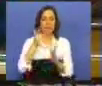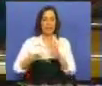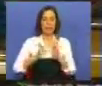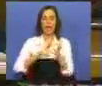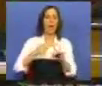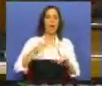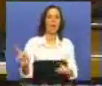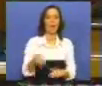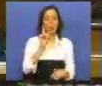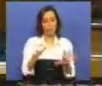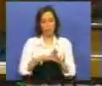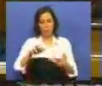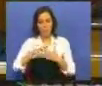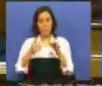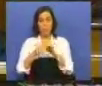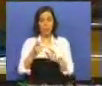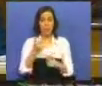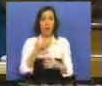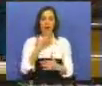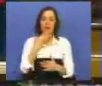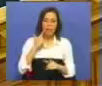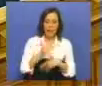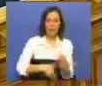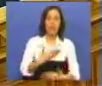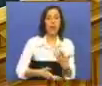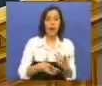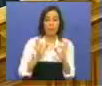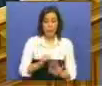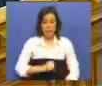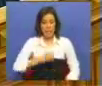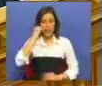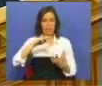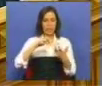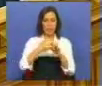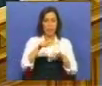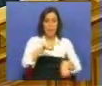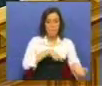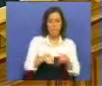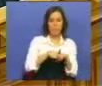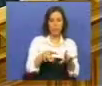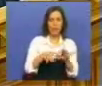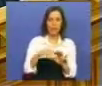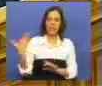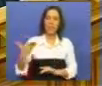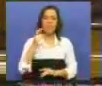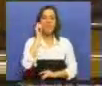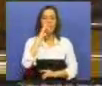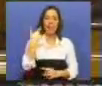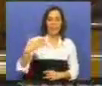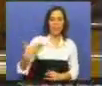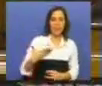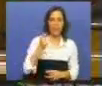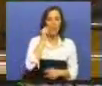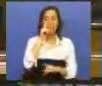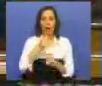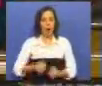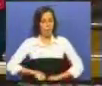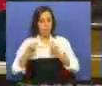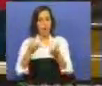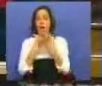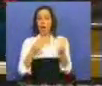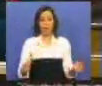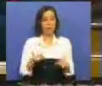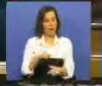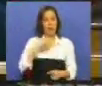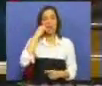técnica relacionada com um problema de eficácia. É uma crise política ligada a um problema de legitimidade. Não há forma de resolver esta